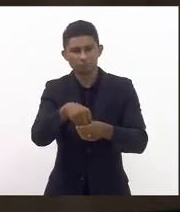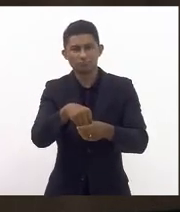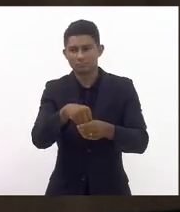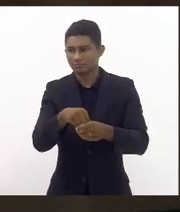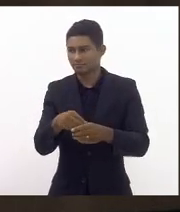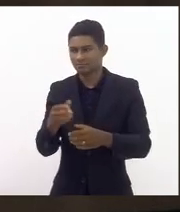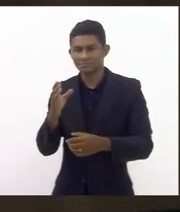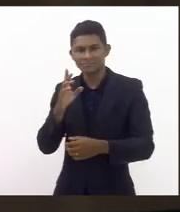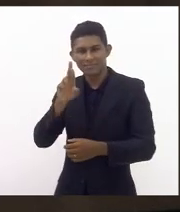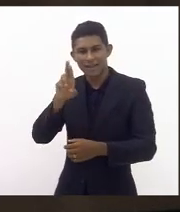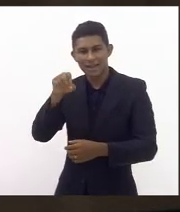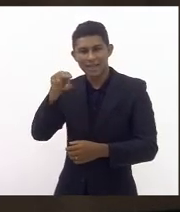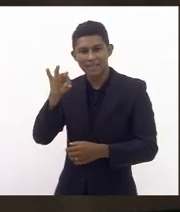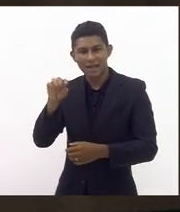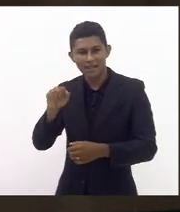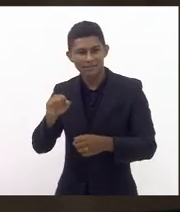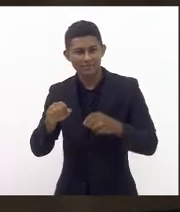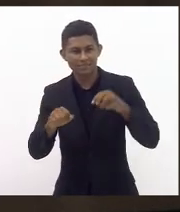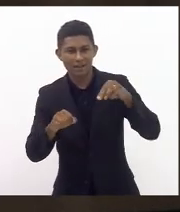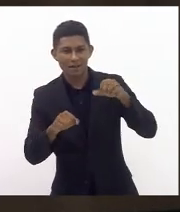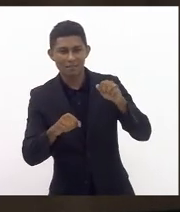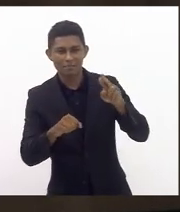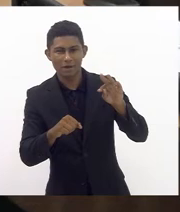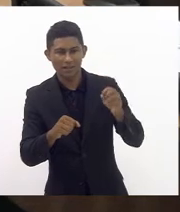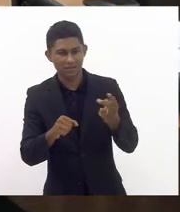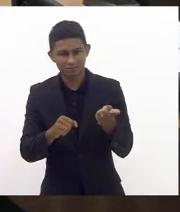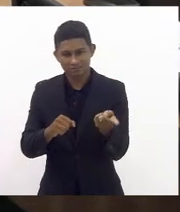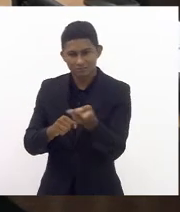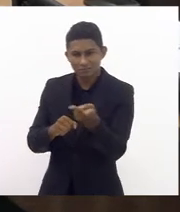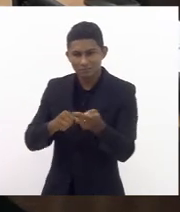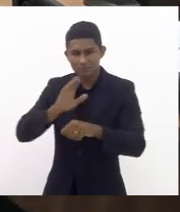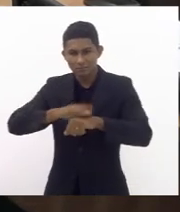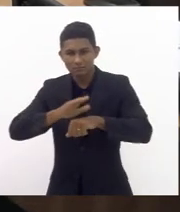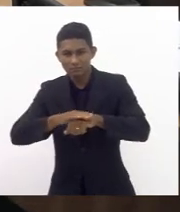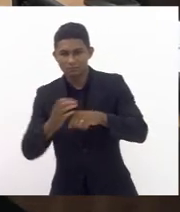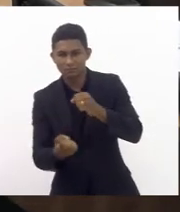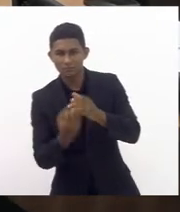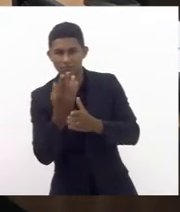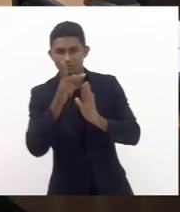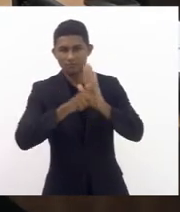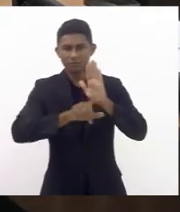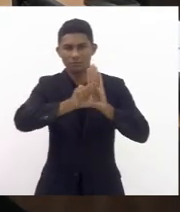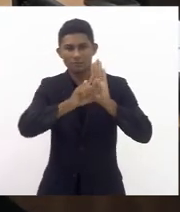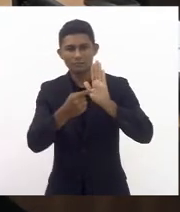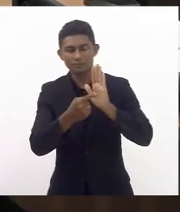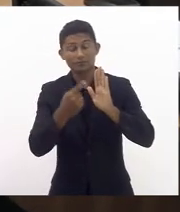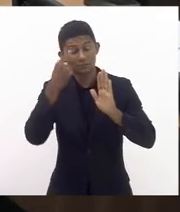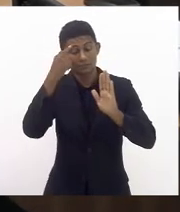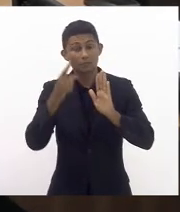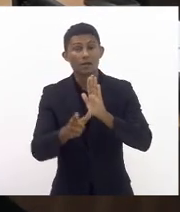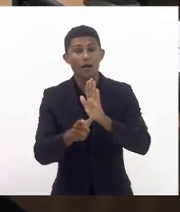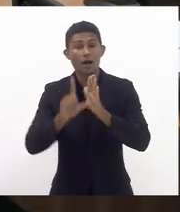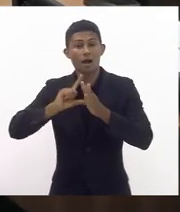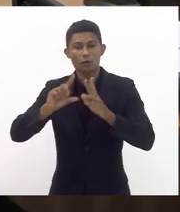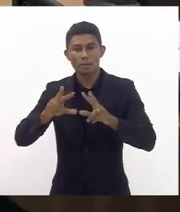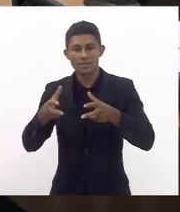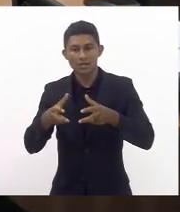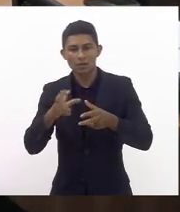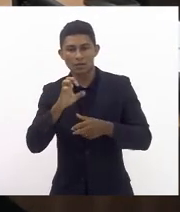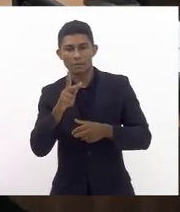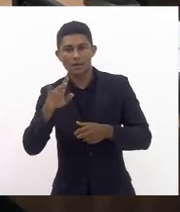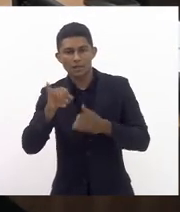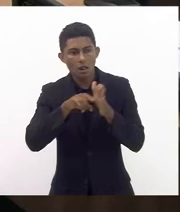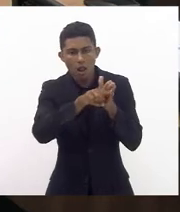são duas das autoras, né, projeto que, como já se disse aqui, decorre de uma comissão parlamentar de inquérito